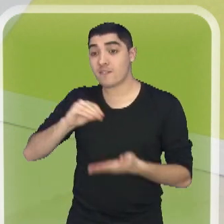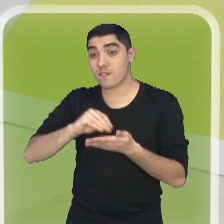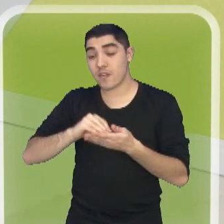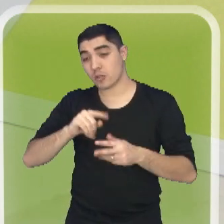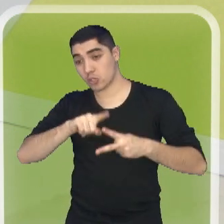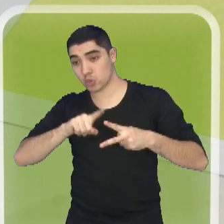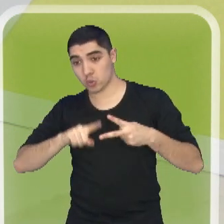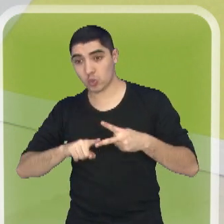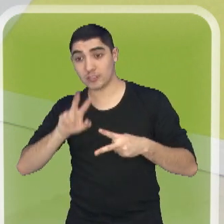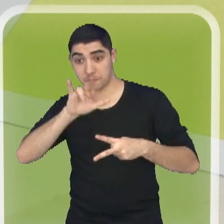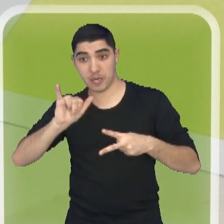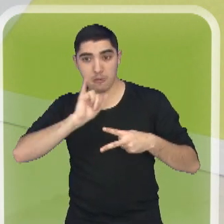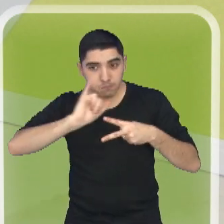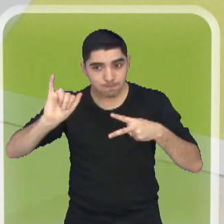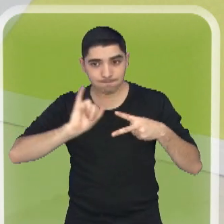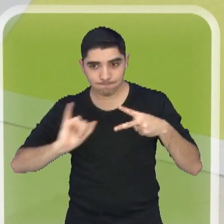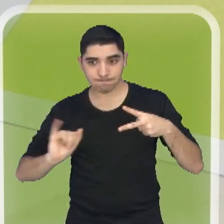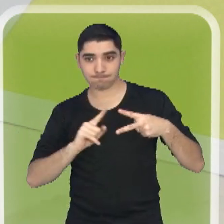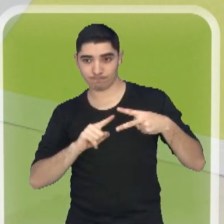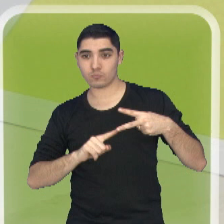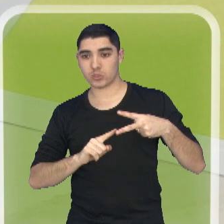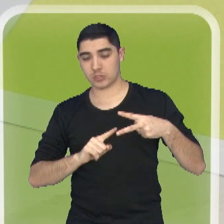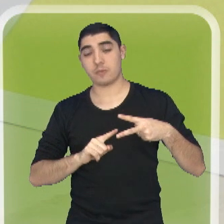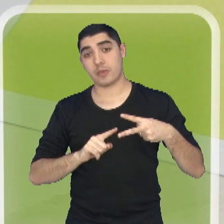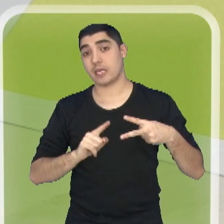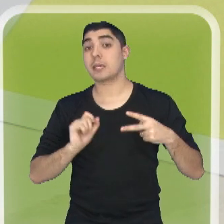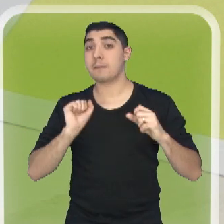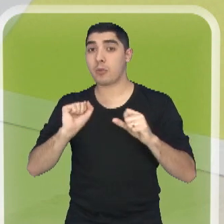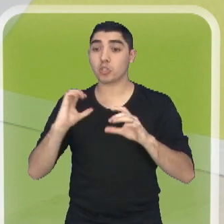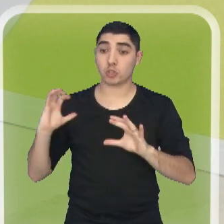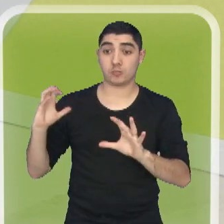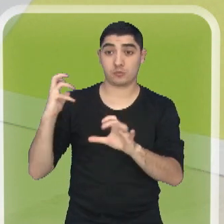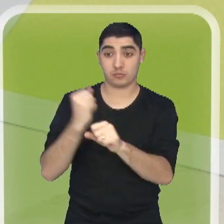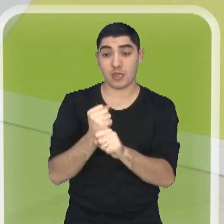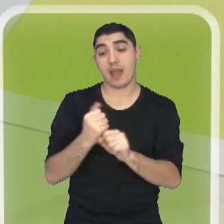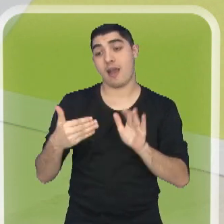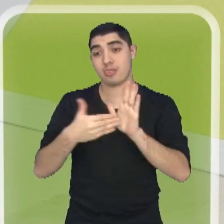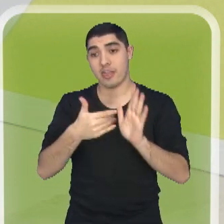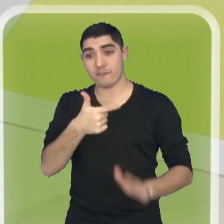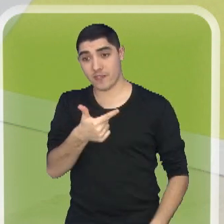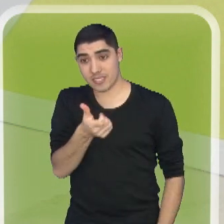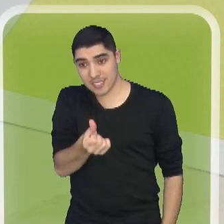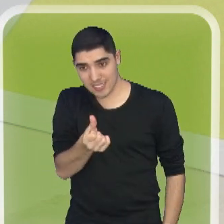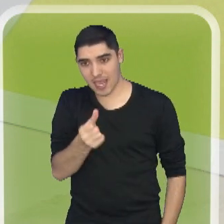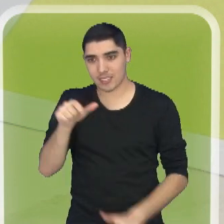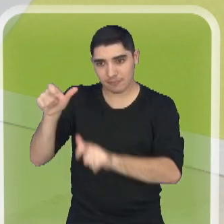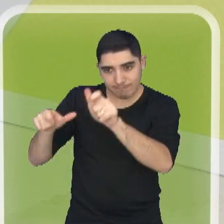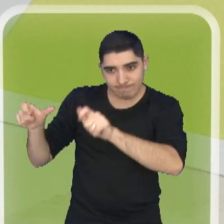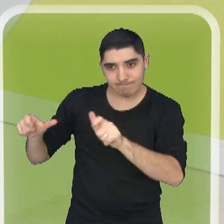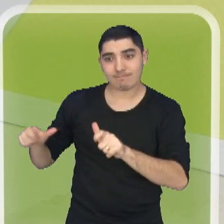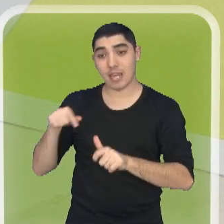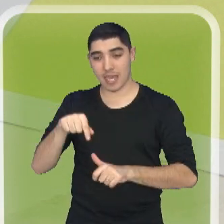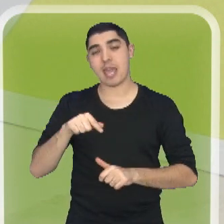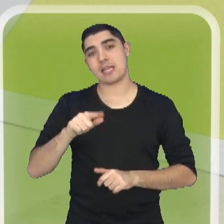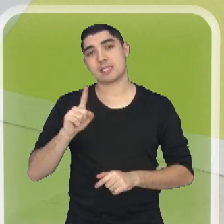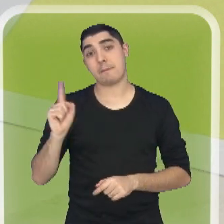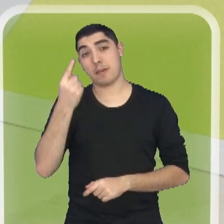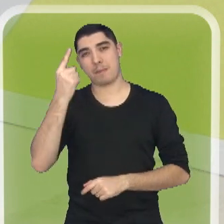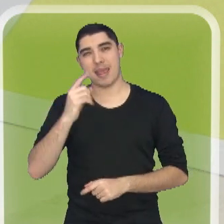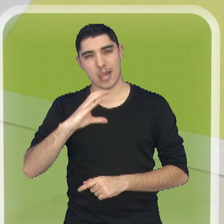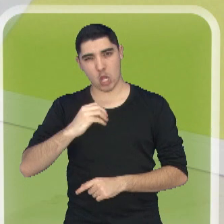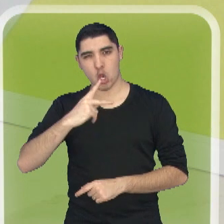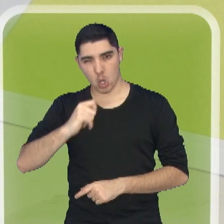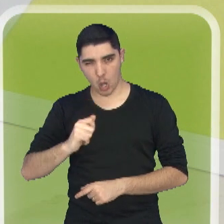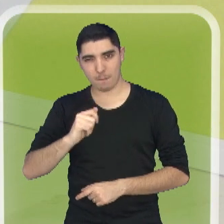serem anunciados de fato. E o São José pode inscrever até 26 jogadores nessa primeira fase. Se avançar para a segunda,